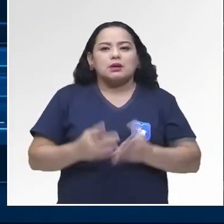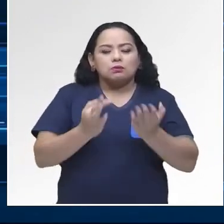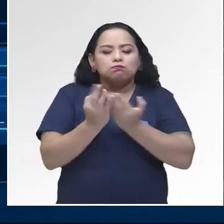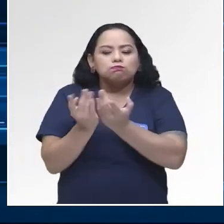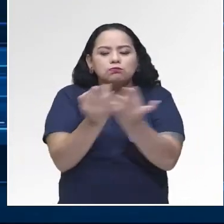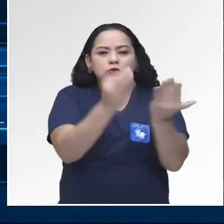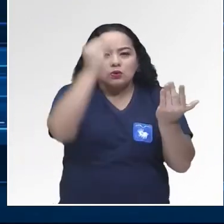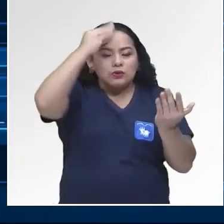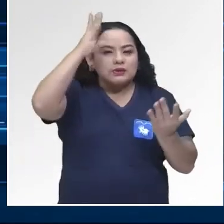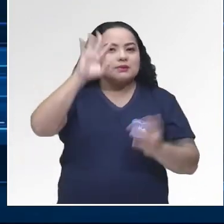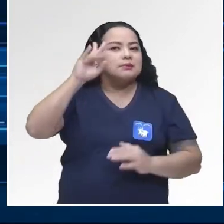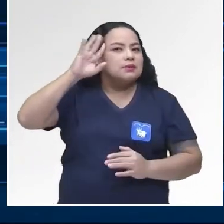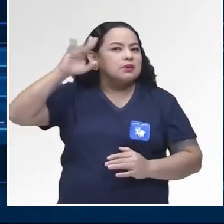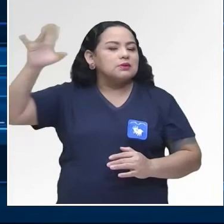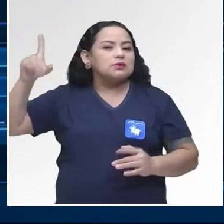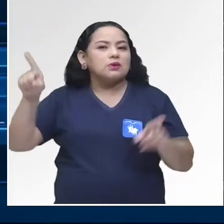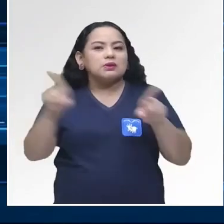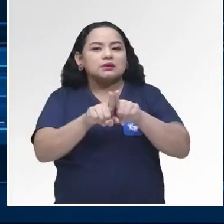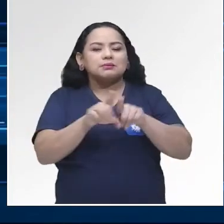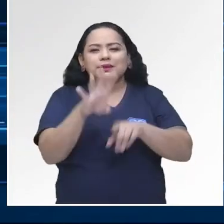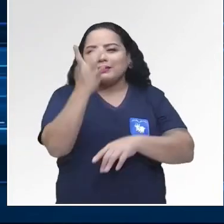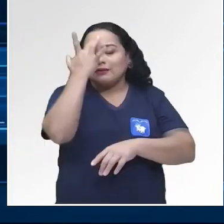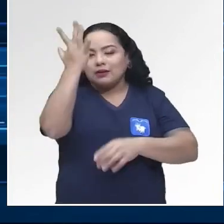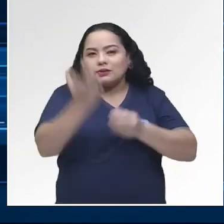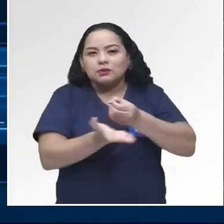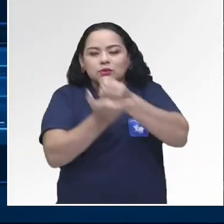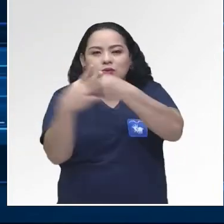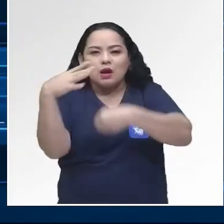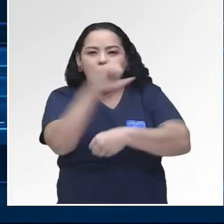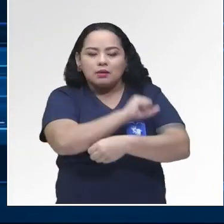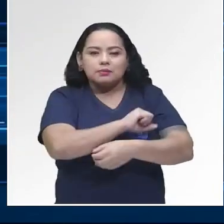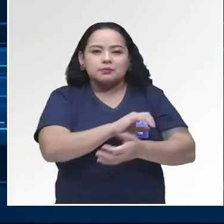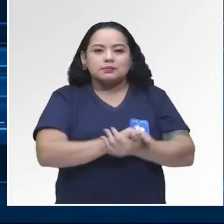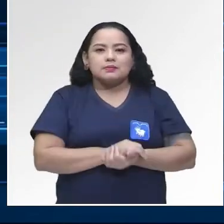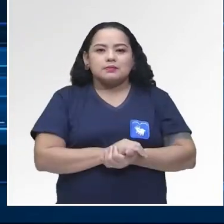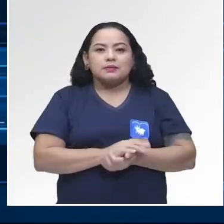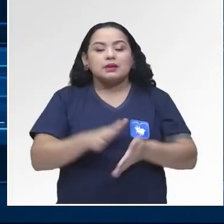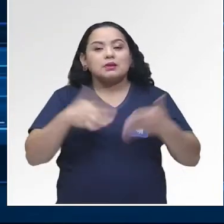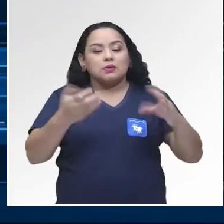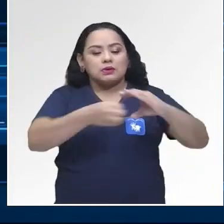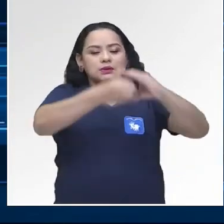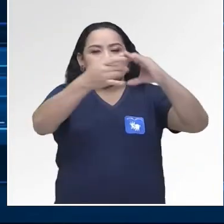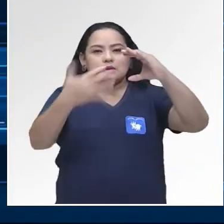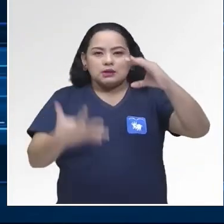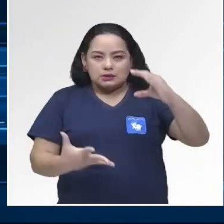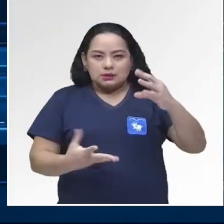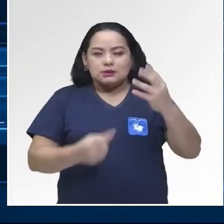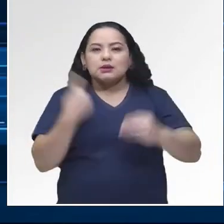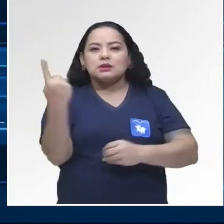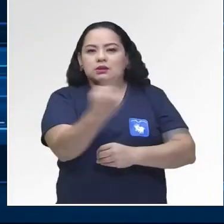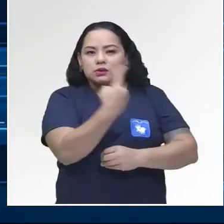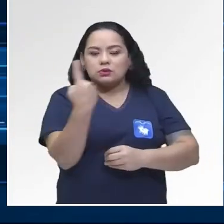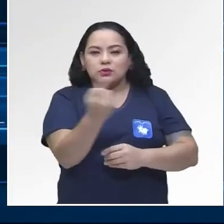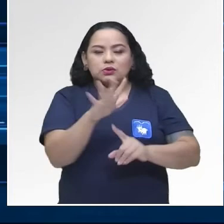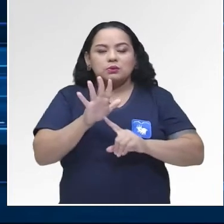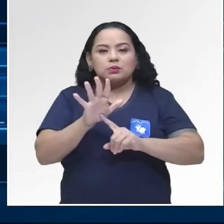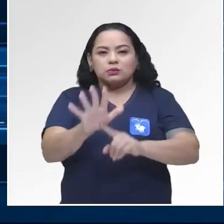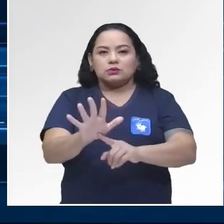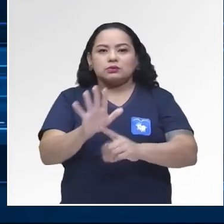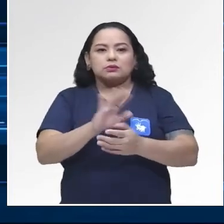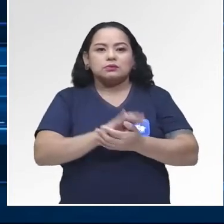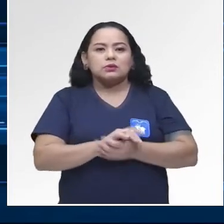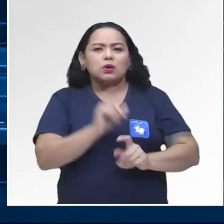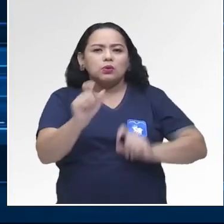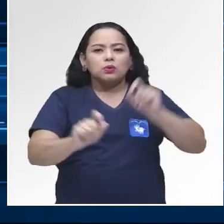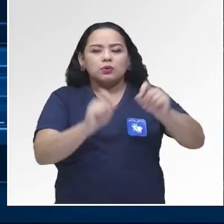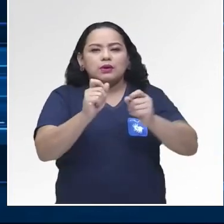também aparente. Tá certo? Então, essas são as características, né, que nós estamos mostrando para vocês do